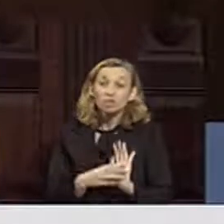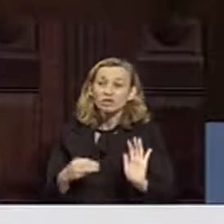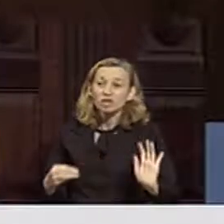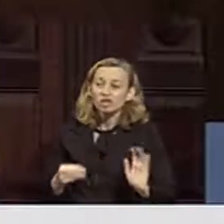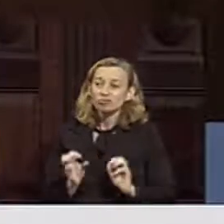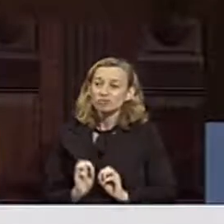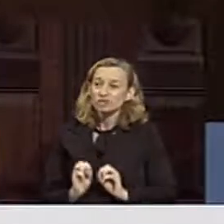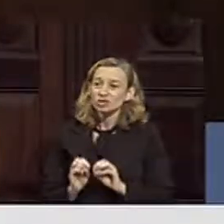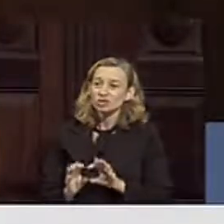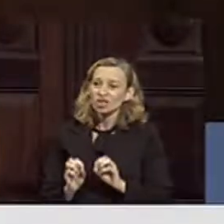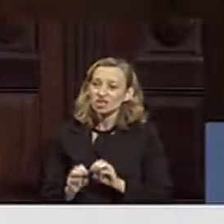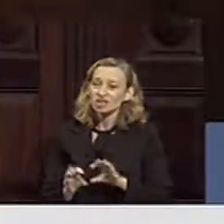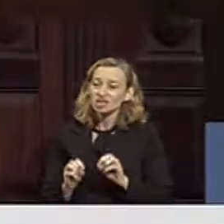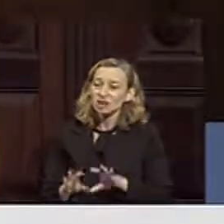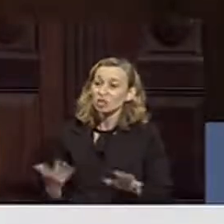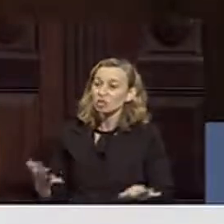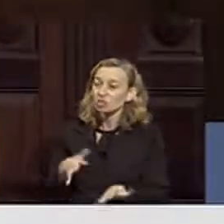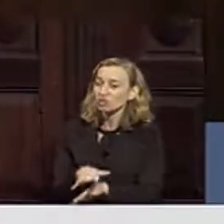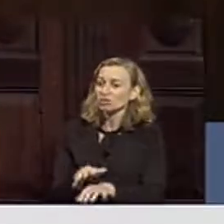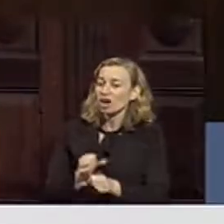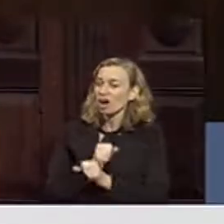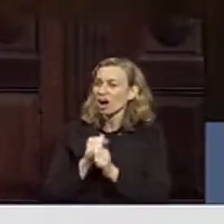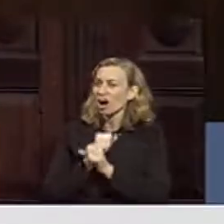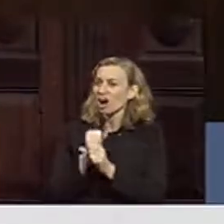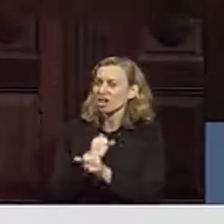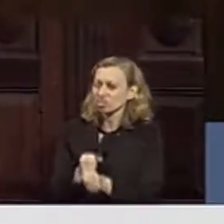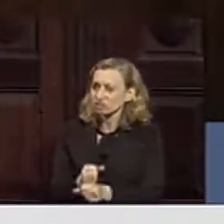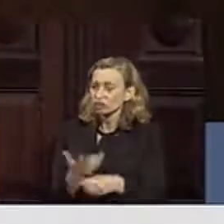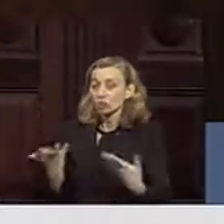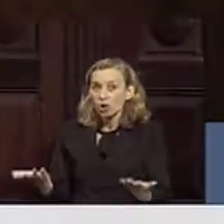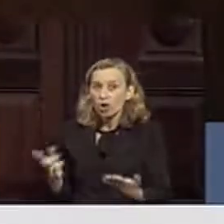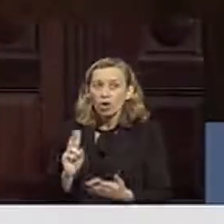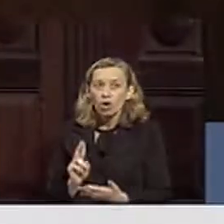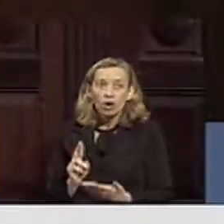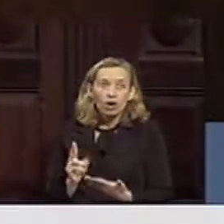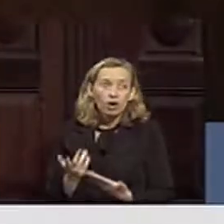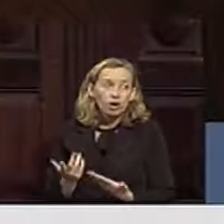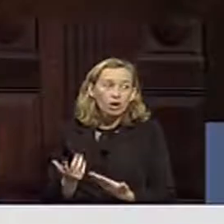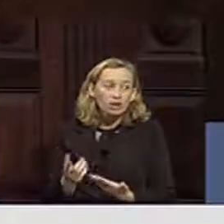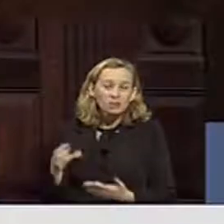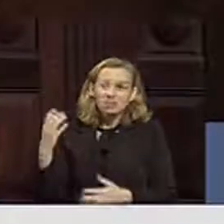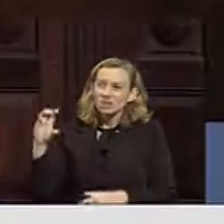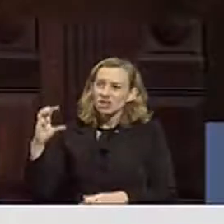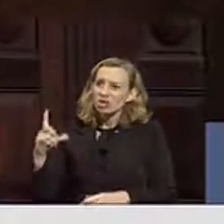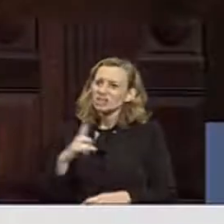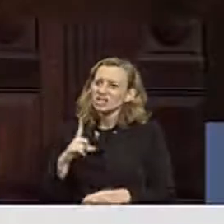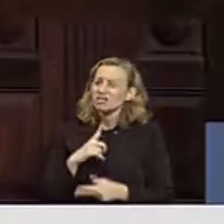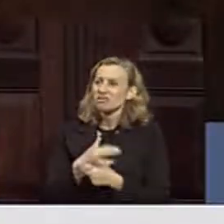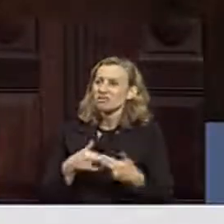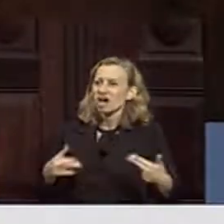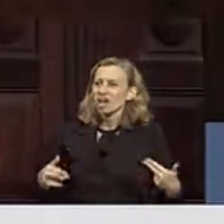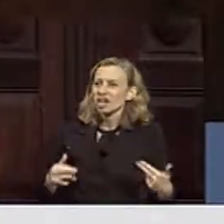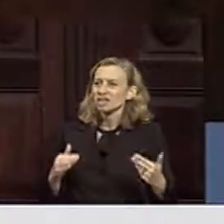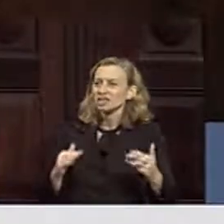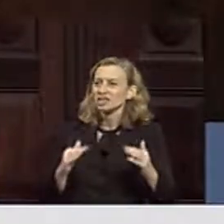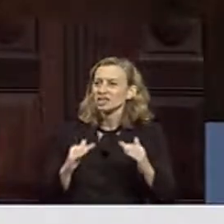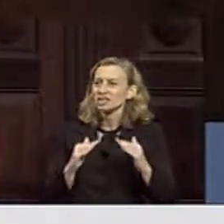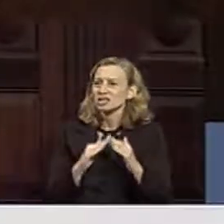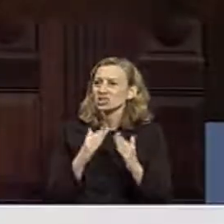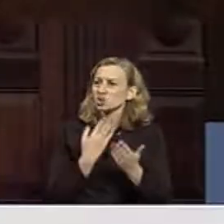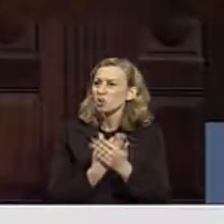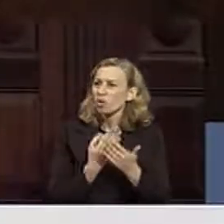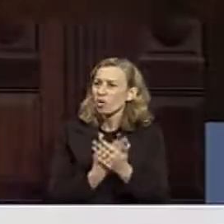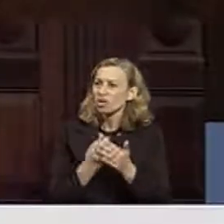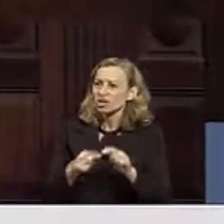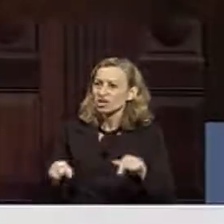inclusiva ao longo dos anos. Ou seja, Niterói tem muitas turmas, já há alguns anos, que contam